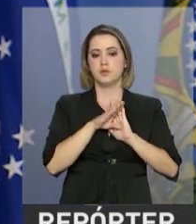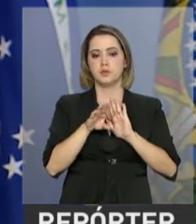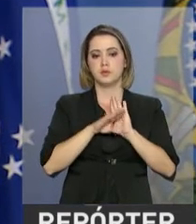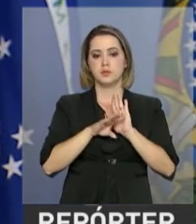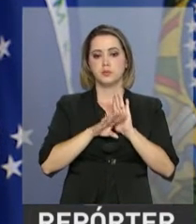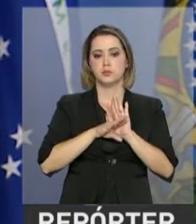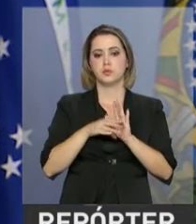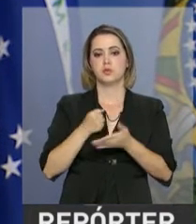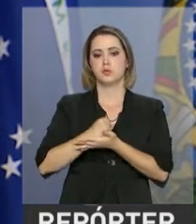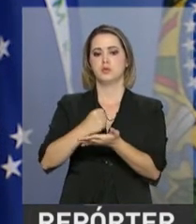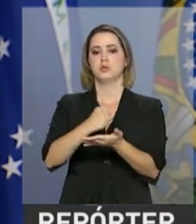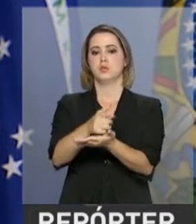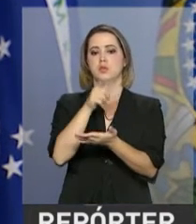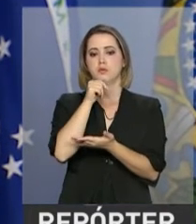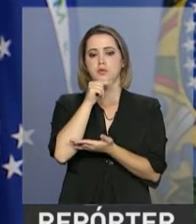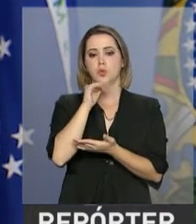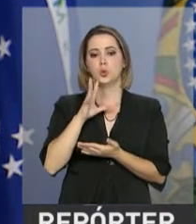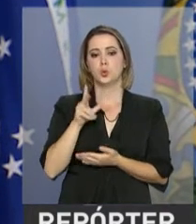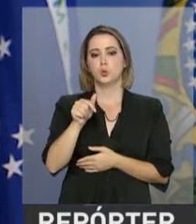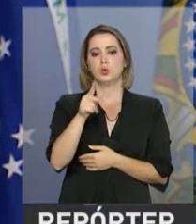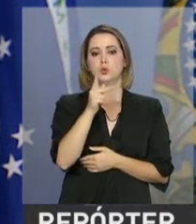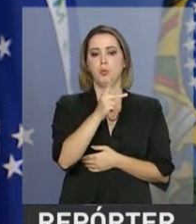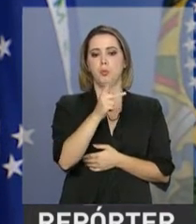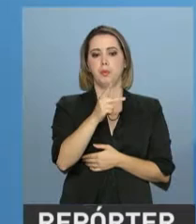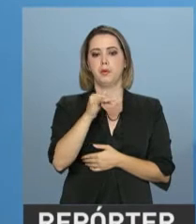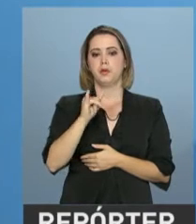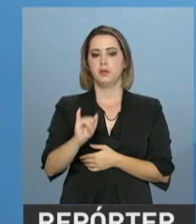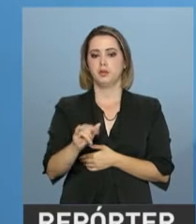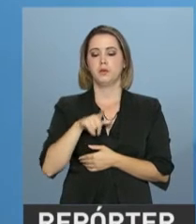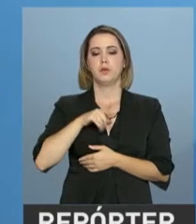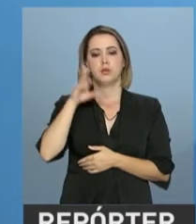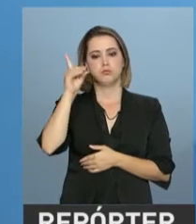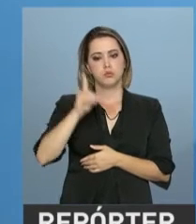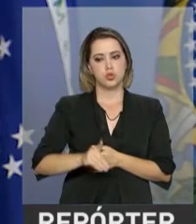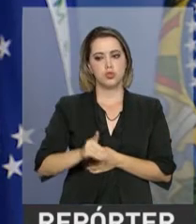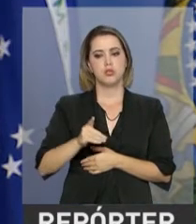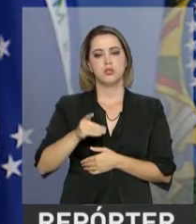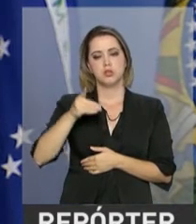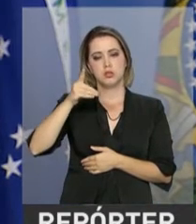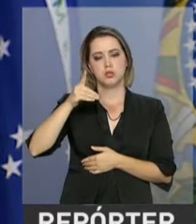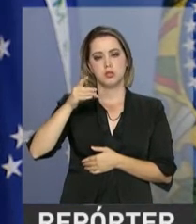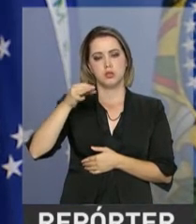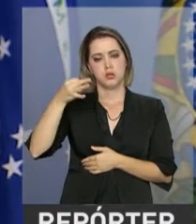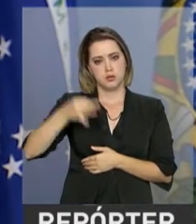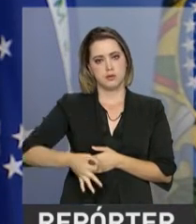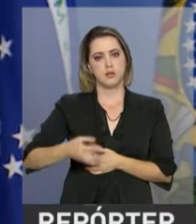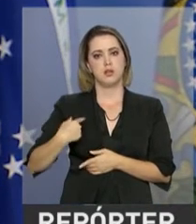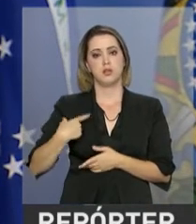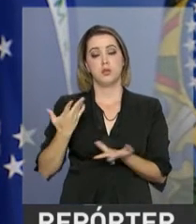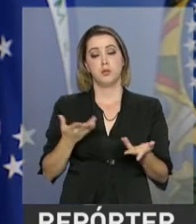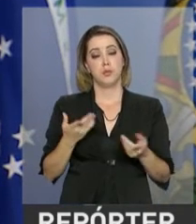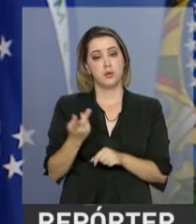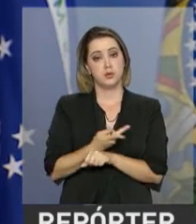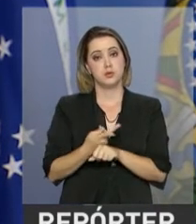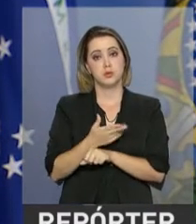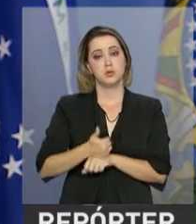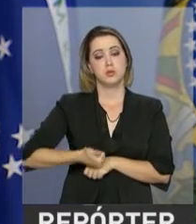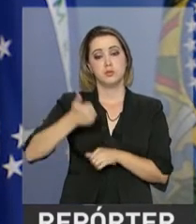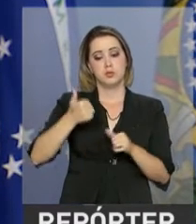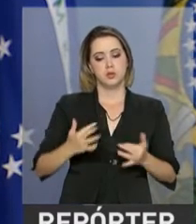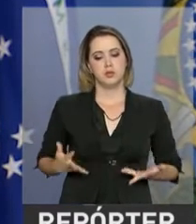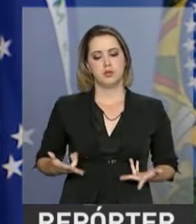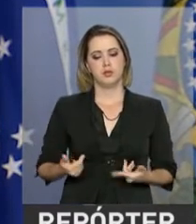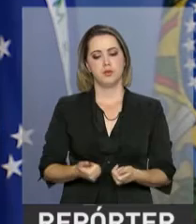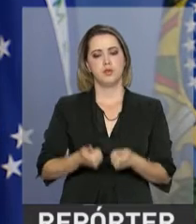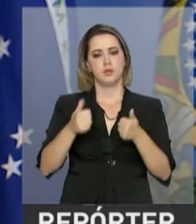dia aliás todo o prefeito em seu programa em dia mas o que se busca é melhorar portanto a essência de